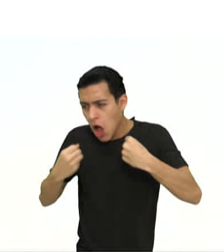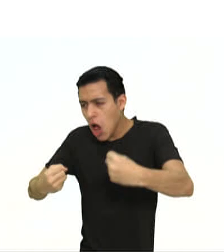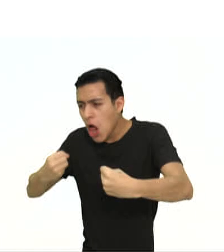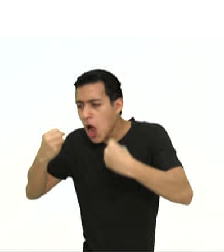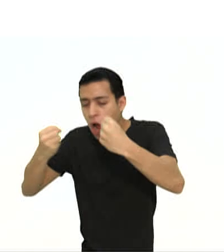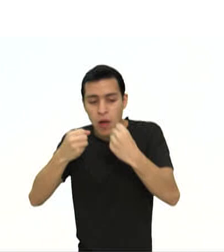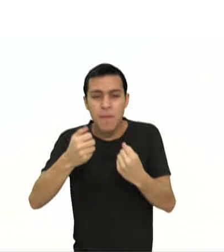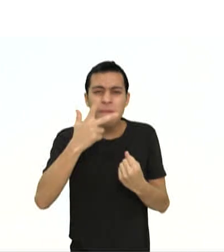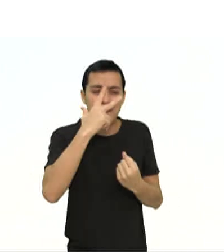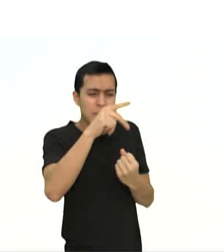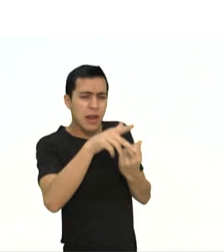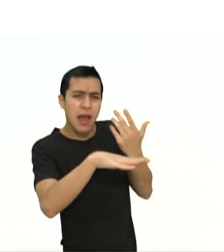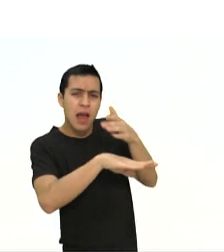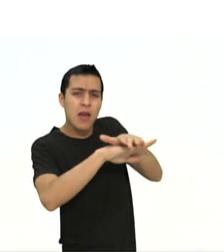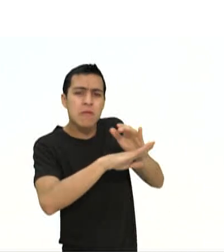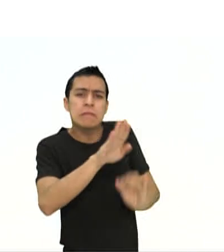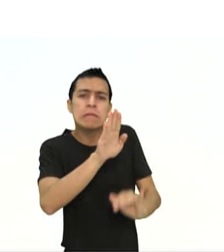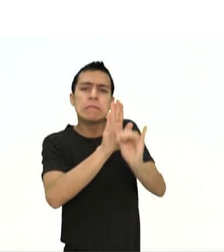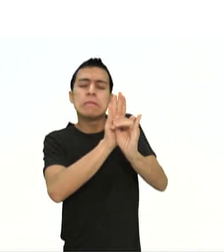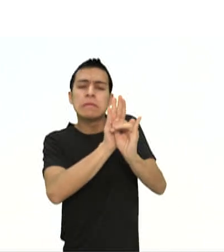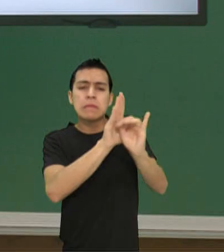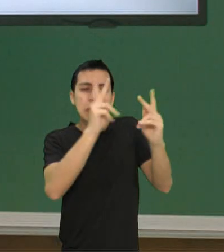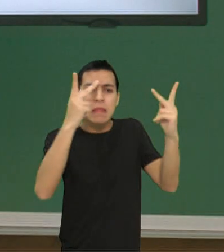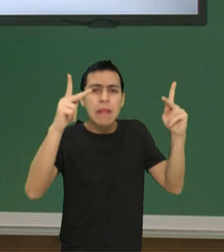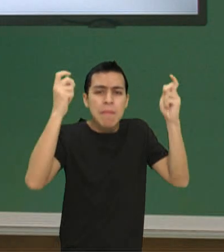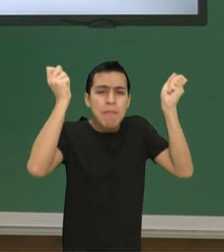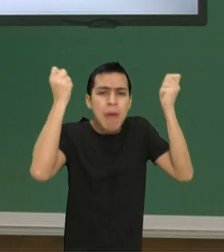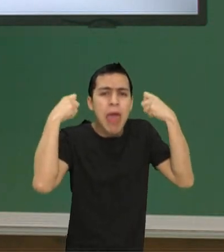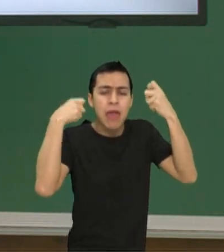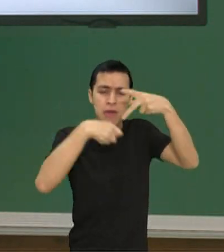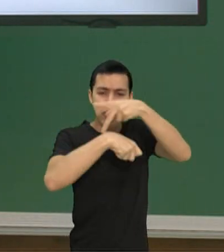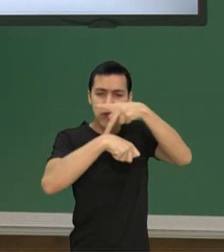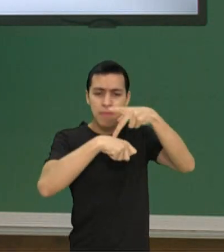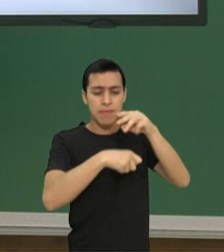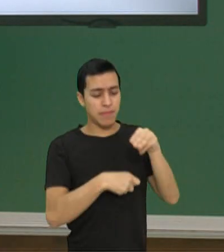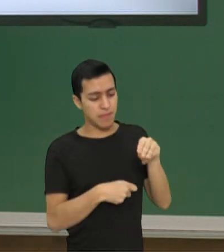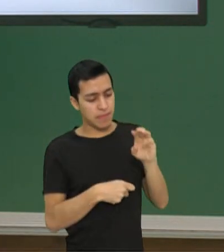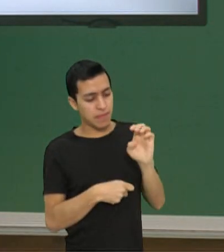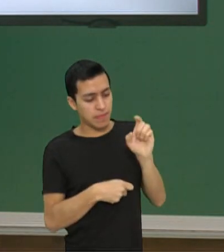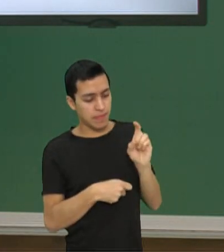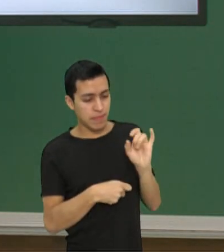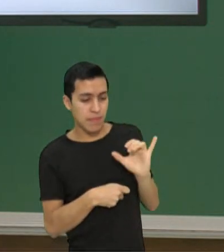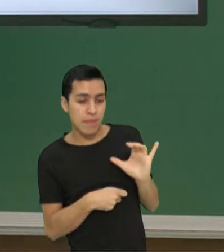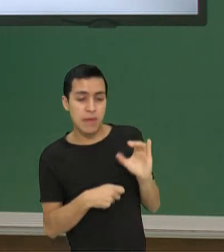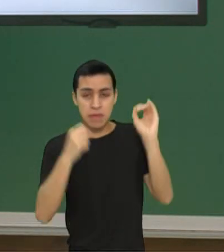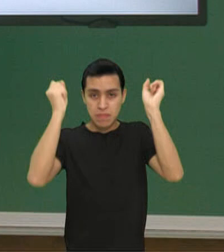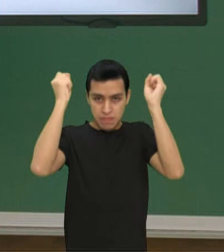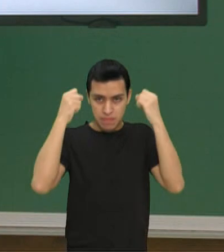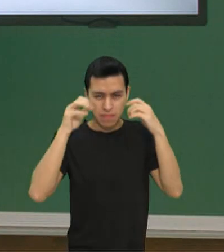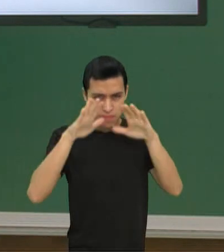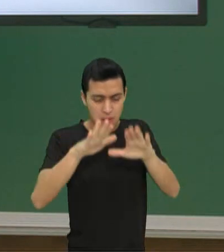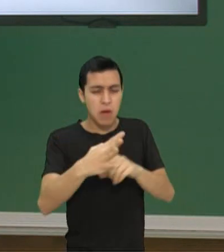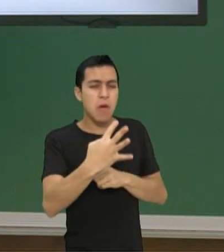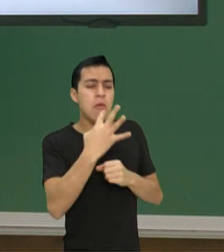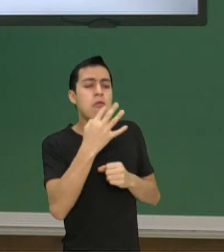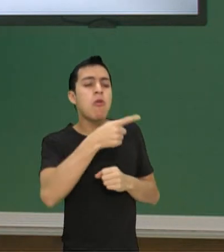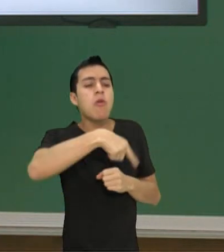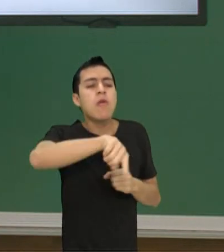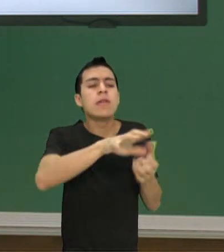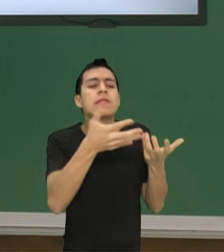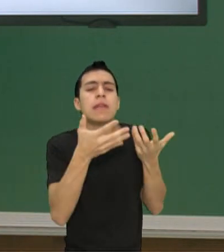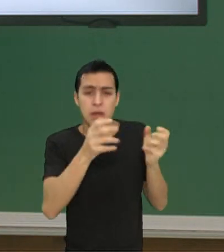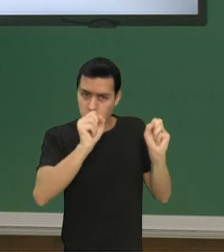da identidade cultural mexicana. Então, mais importante do que você conhecer o que ele queria, é você conhecer como ele